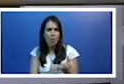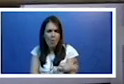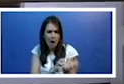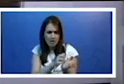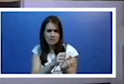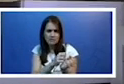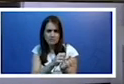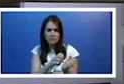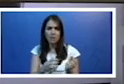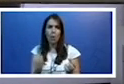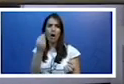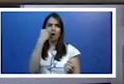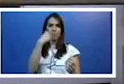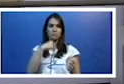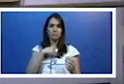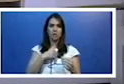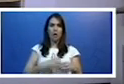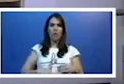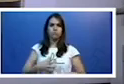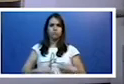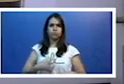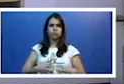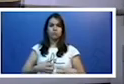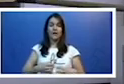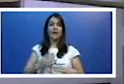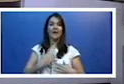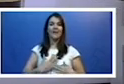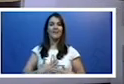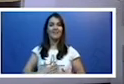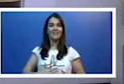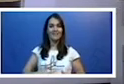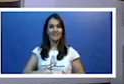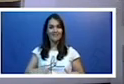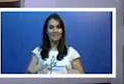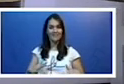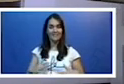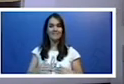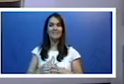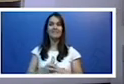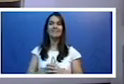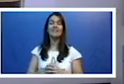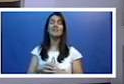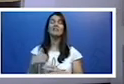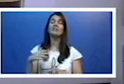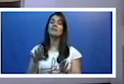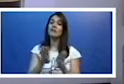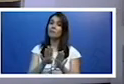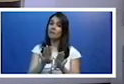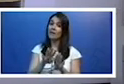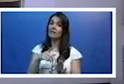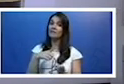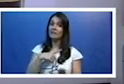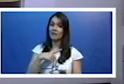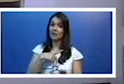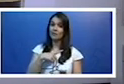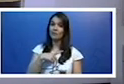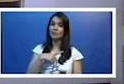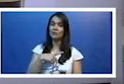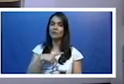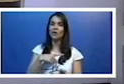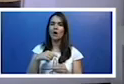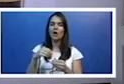como exemplo o hidróxido de sódio, que é a soda cáustica. E aqui também temos a anilina, que é um exemplo de